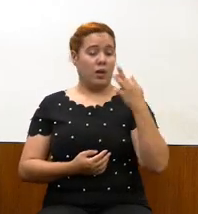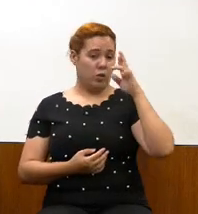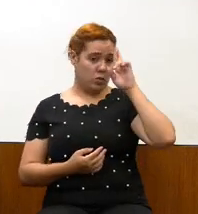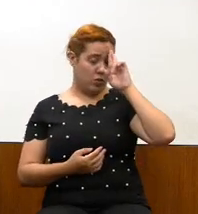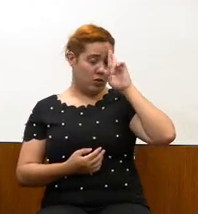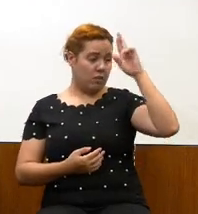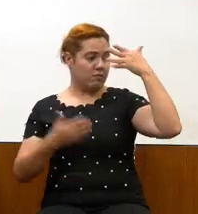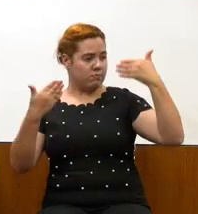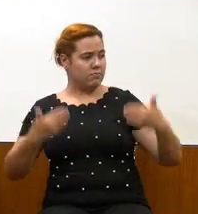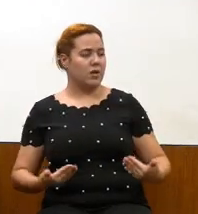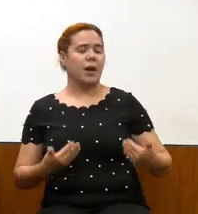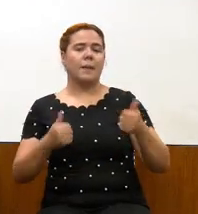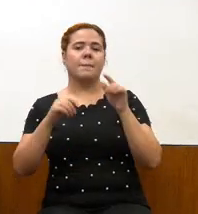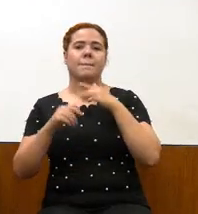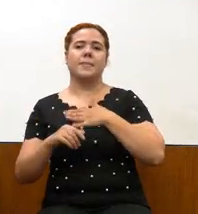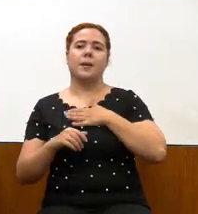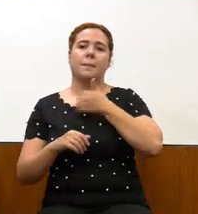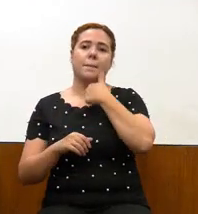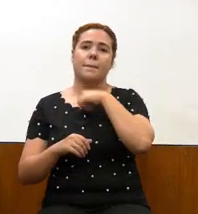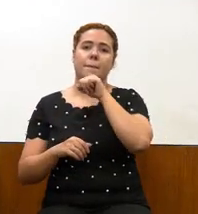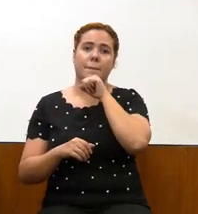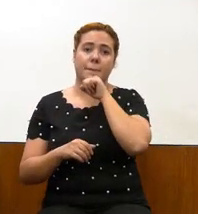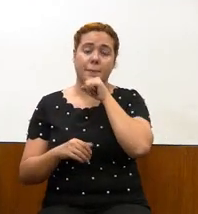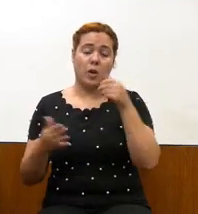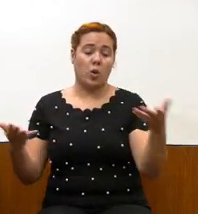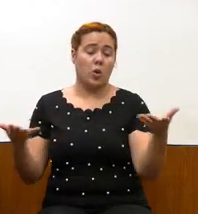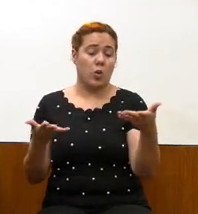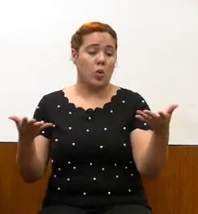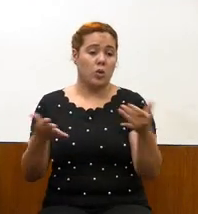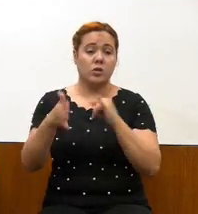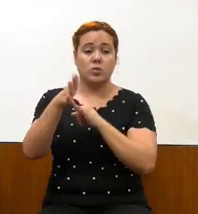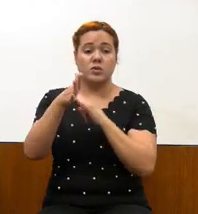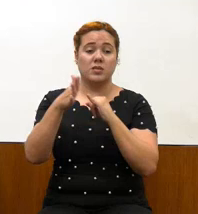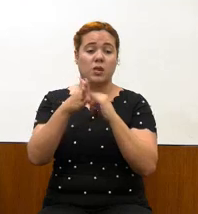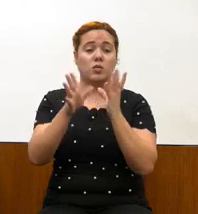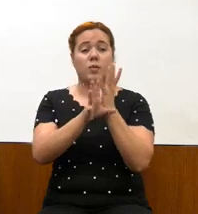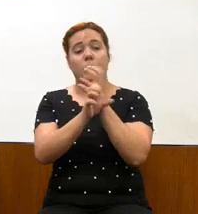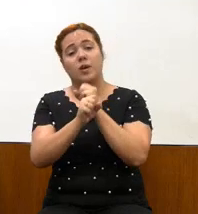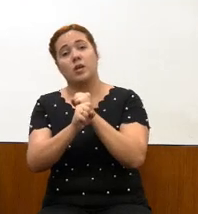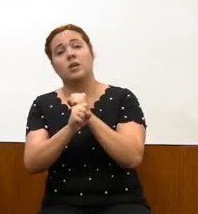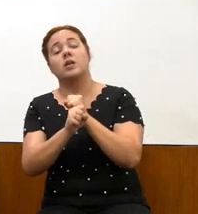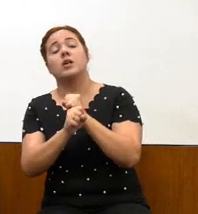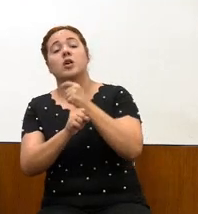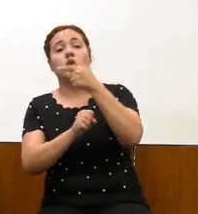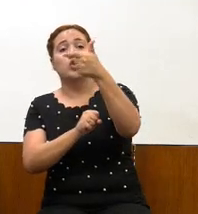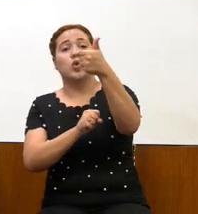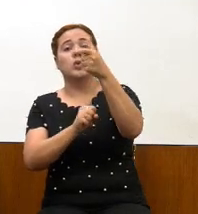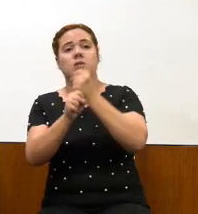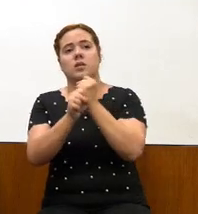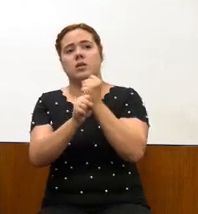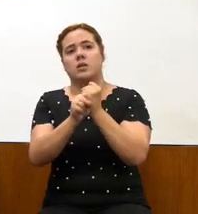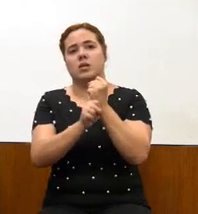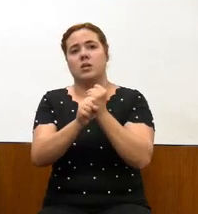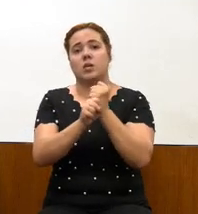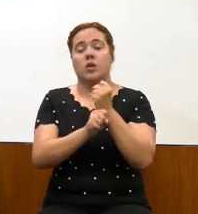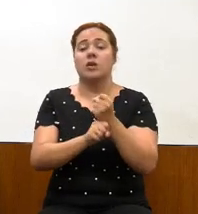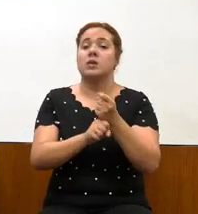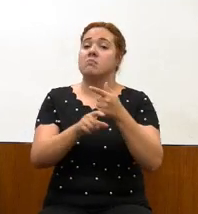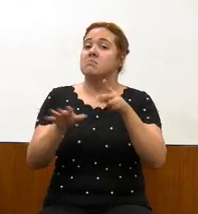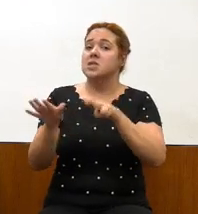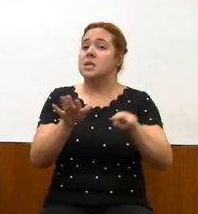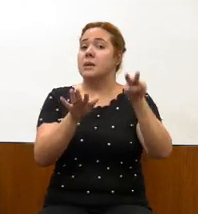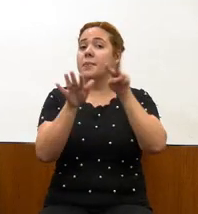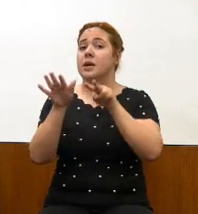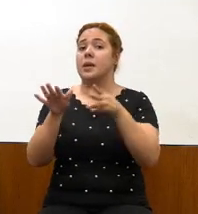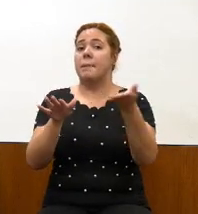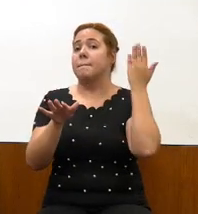Dao, esse ano, ele comemora 12 anos de história, e a gente entrou, semana passada, a gente ganhou um prêmio em São Paulo, e